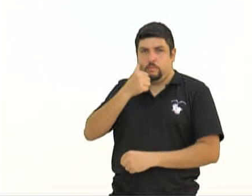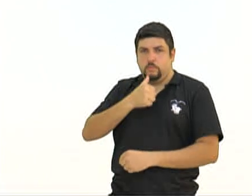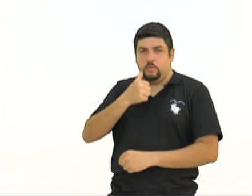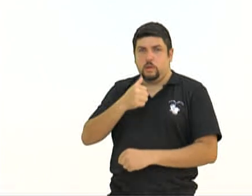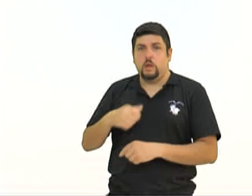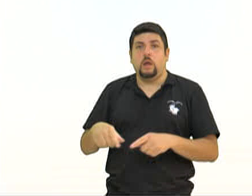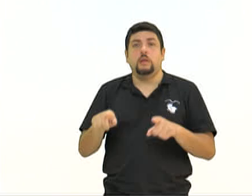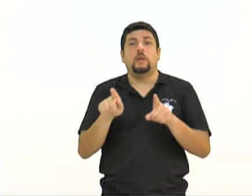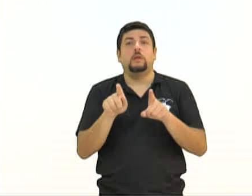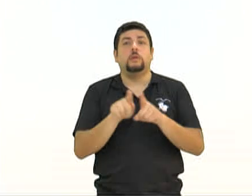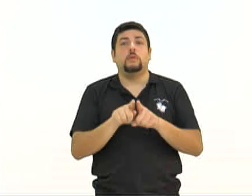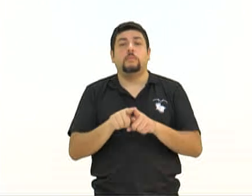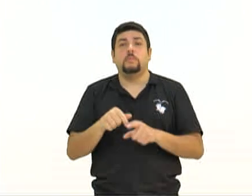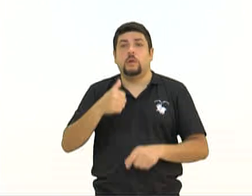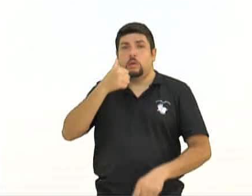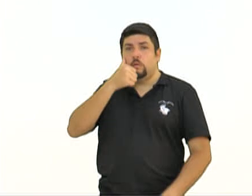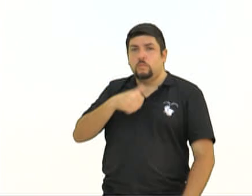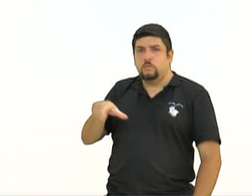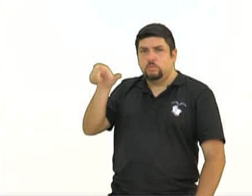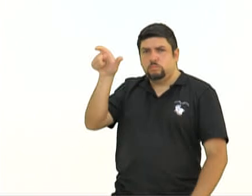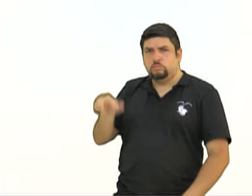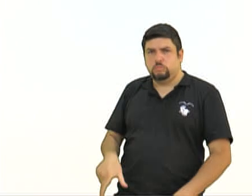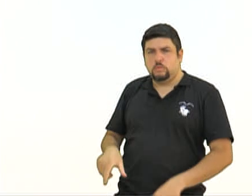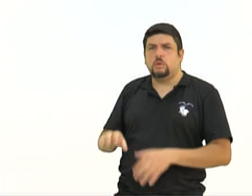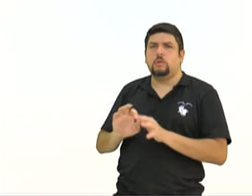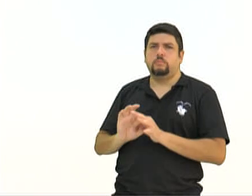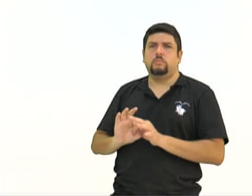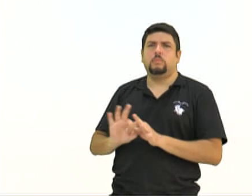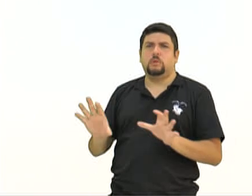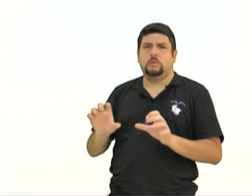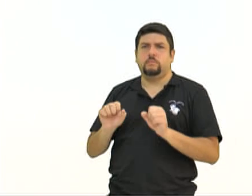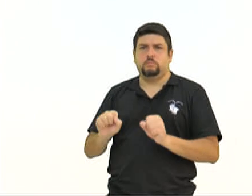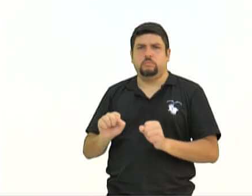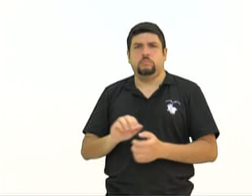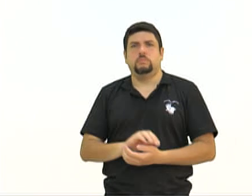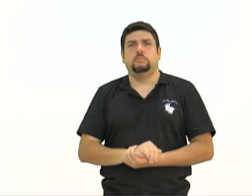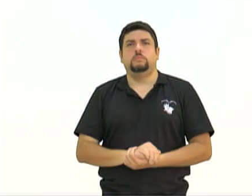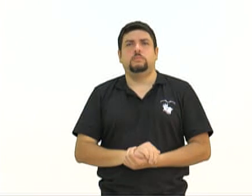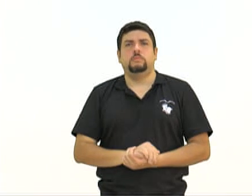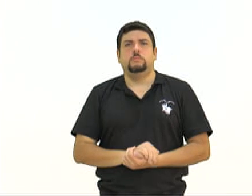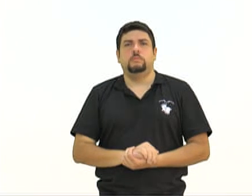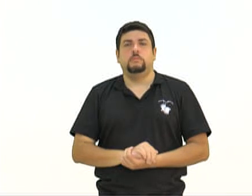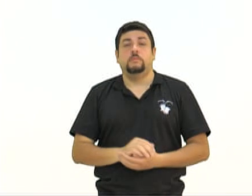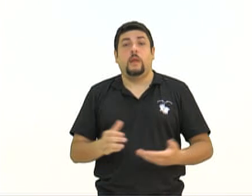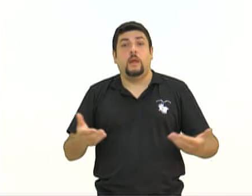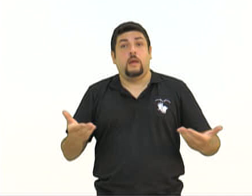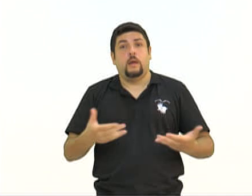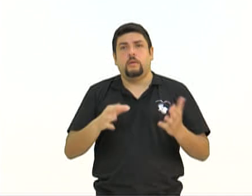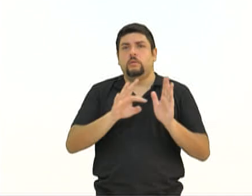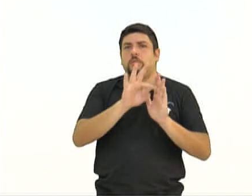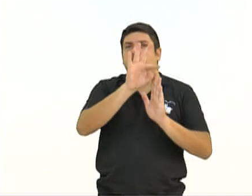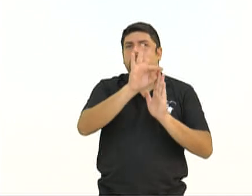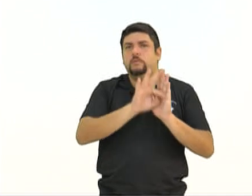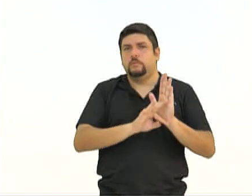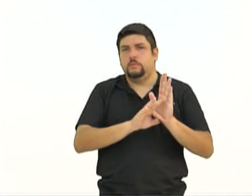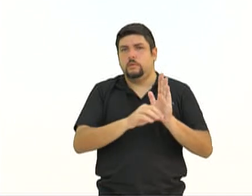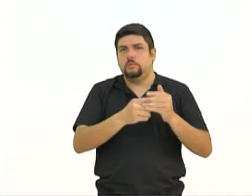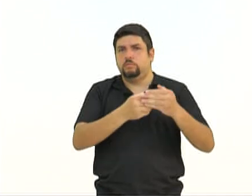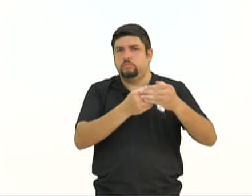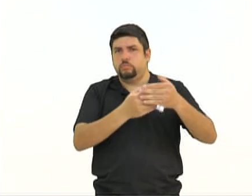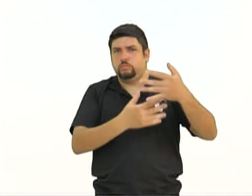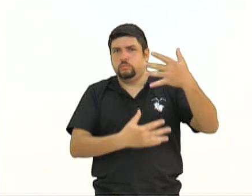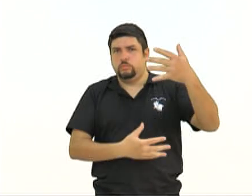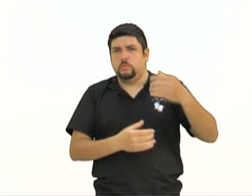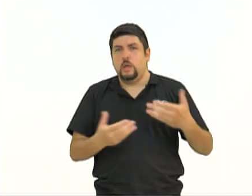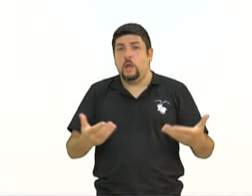da liberdade individual da mulher. Agora sim, nosso texto, aonde que eu nem vou